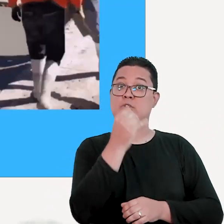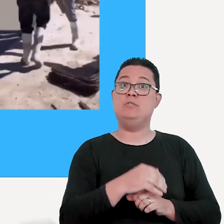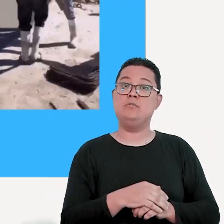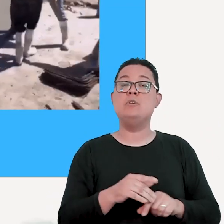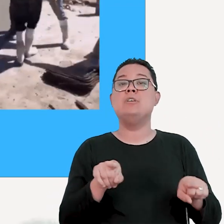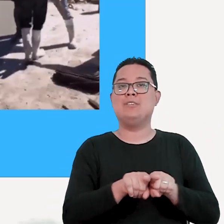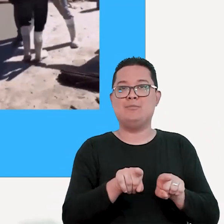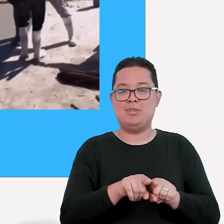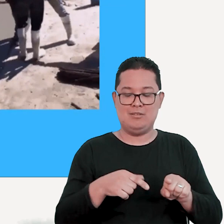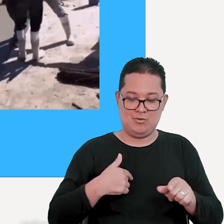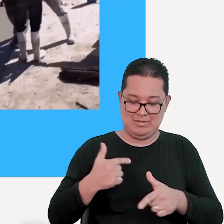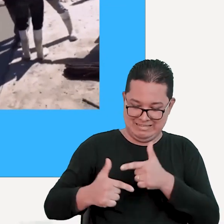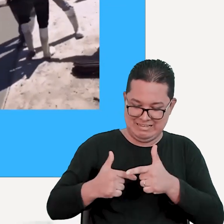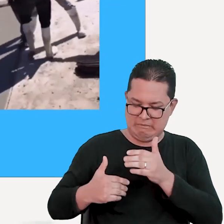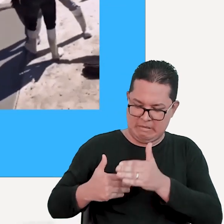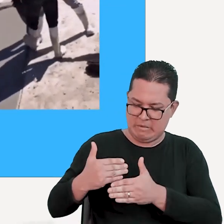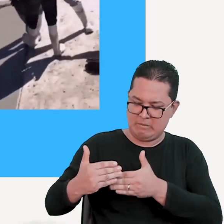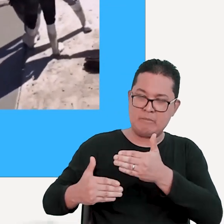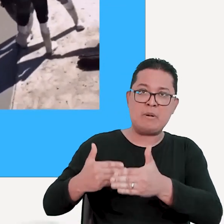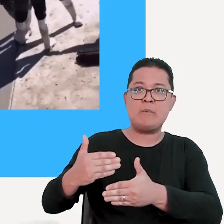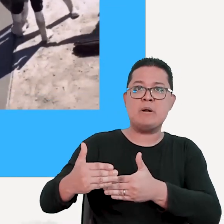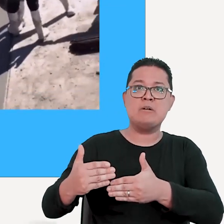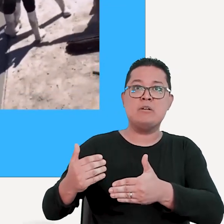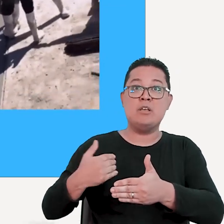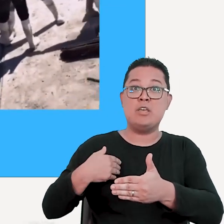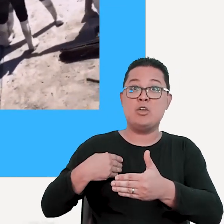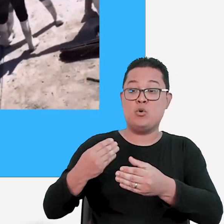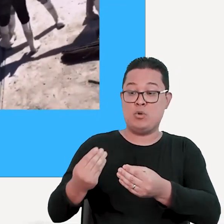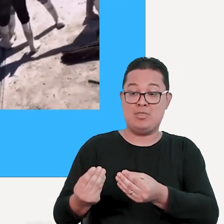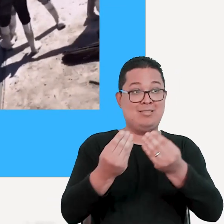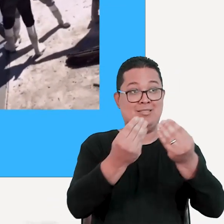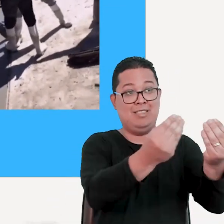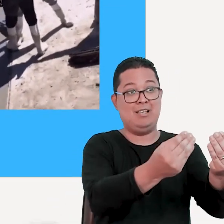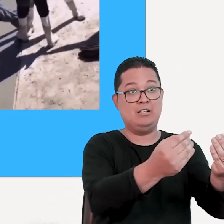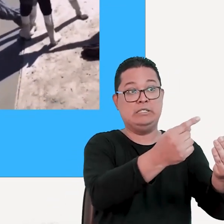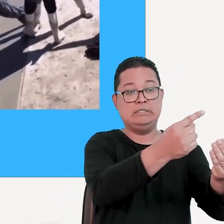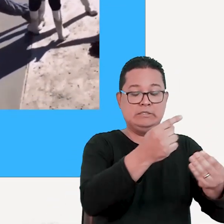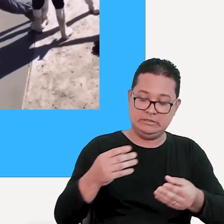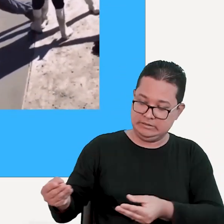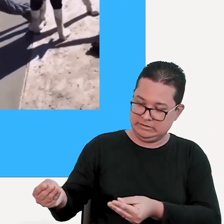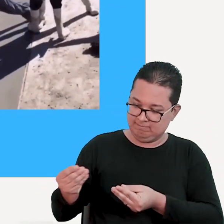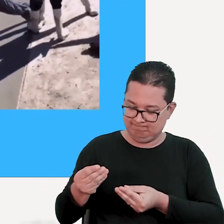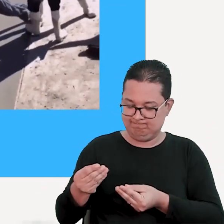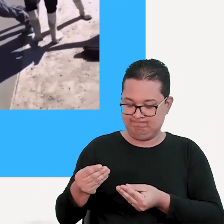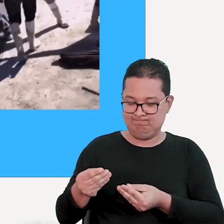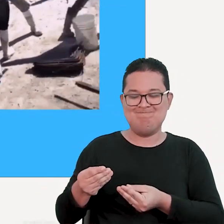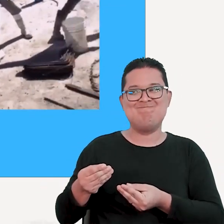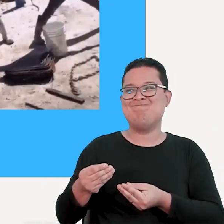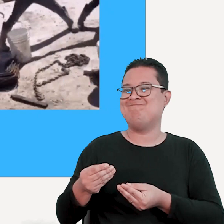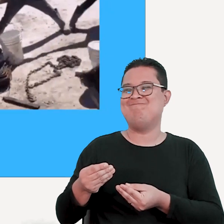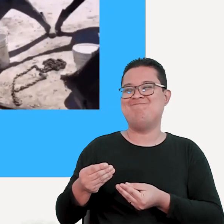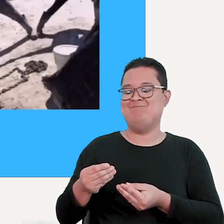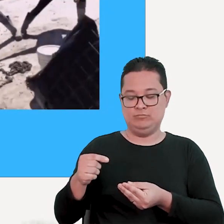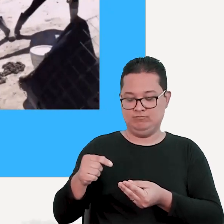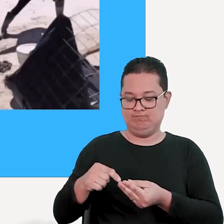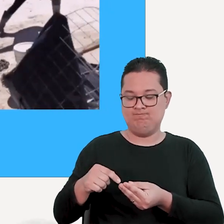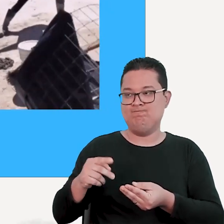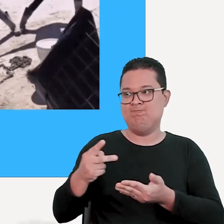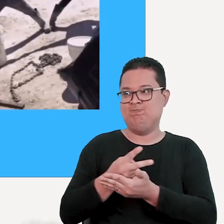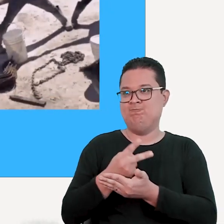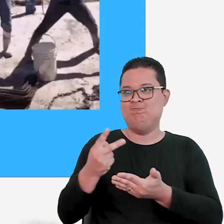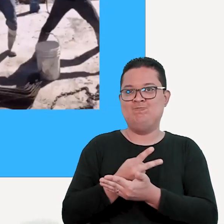a importância do nosso trabalho. E para entender essa importância, para poder nos ajudar da forma